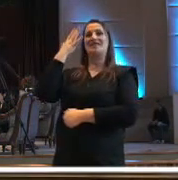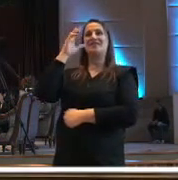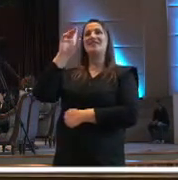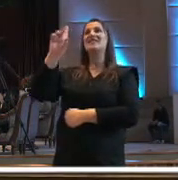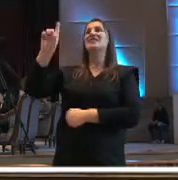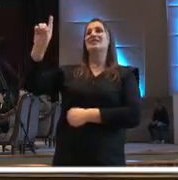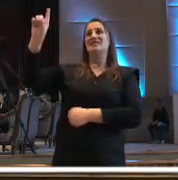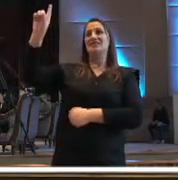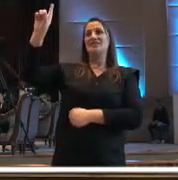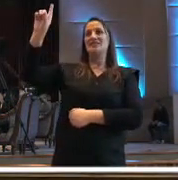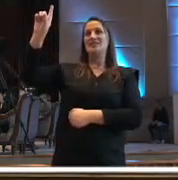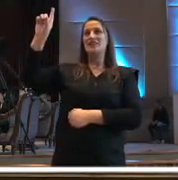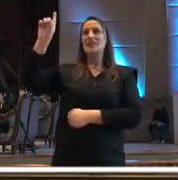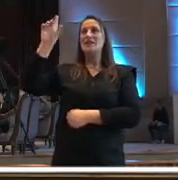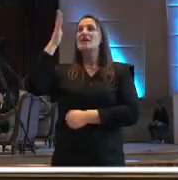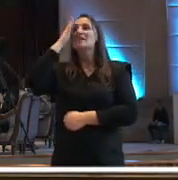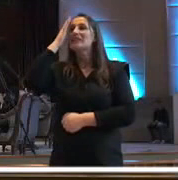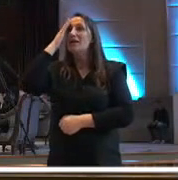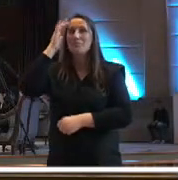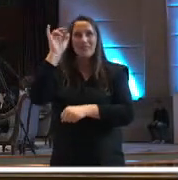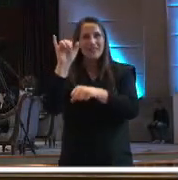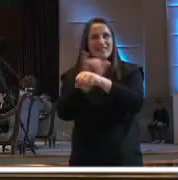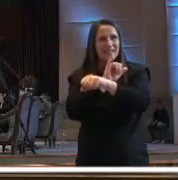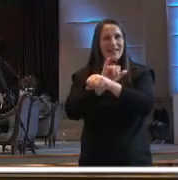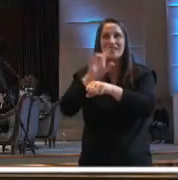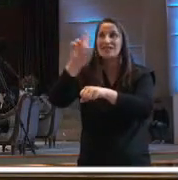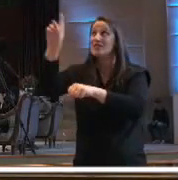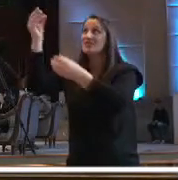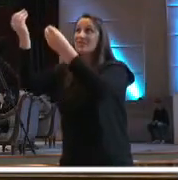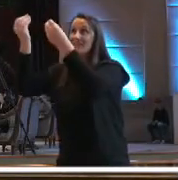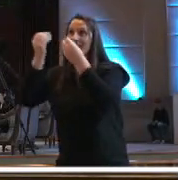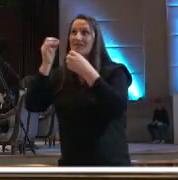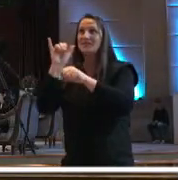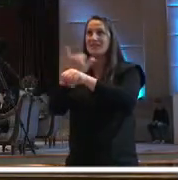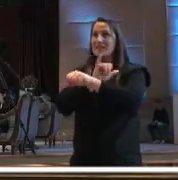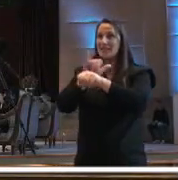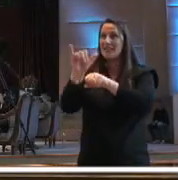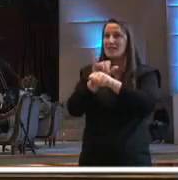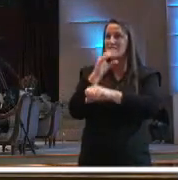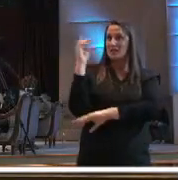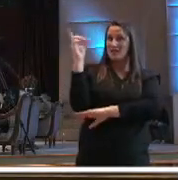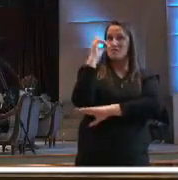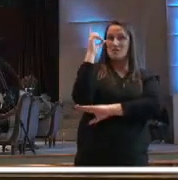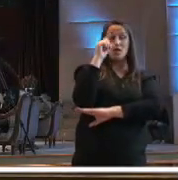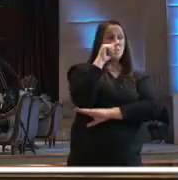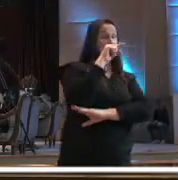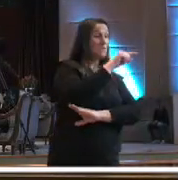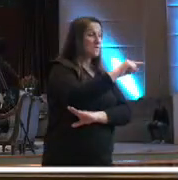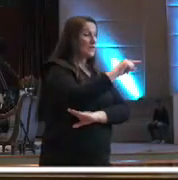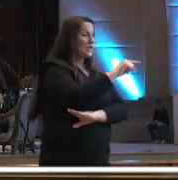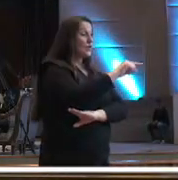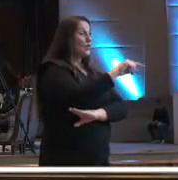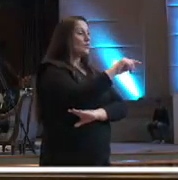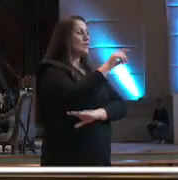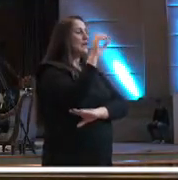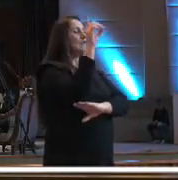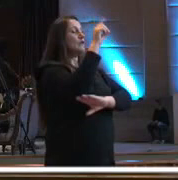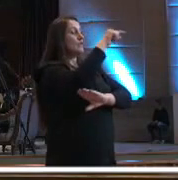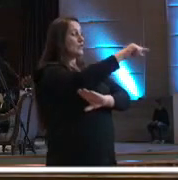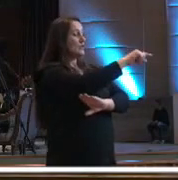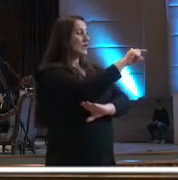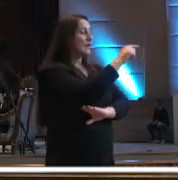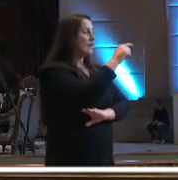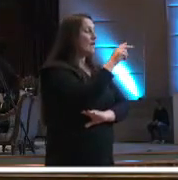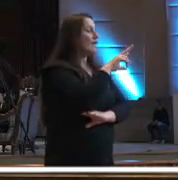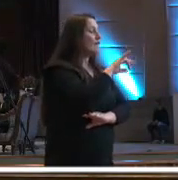qual foi a estratégia que Deus deu para ele? Fala assim: Davi, você vai se fingir de louco.